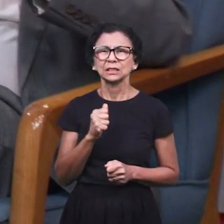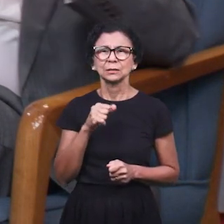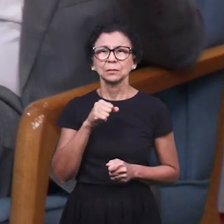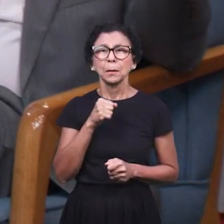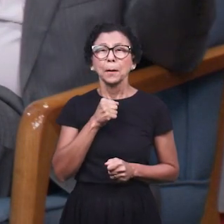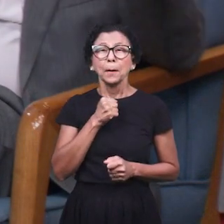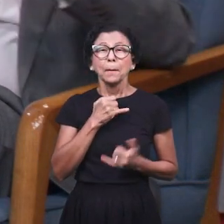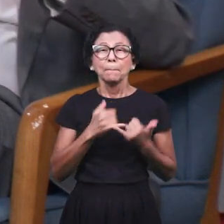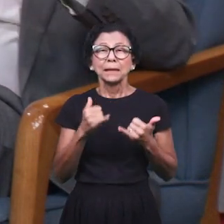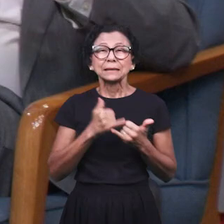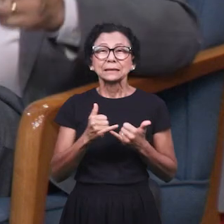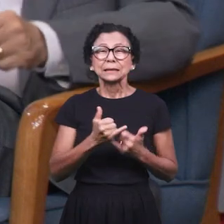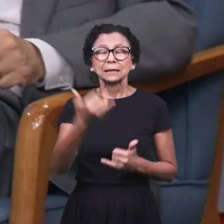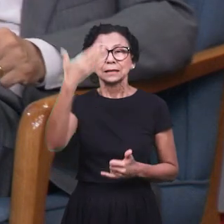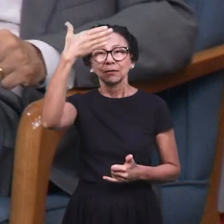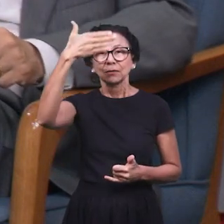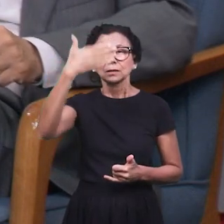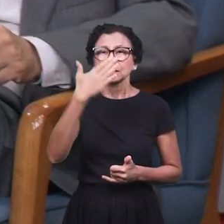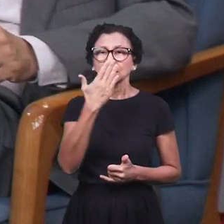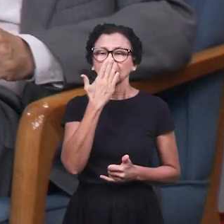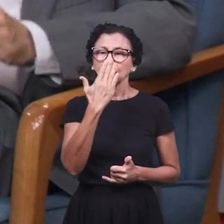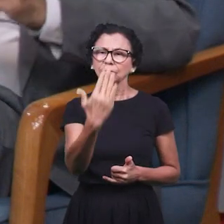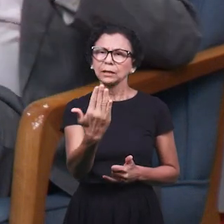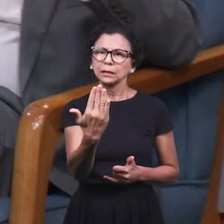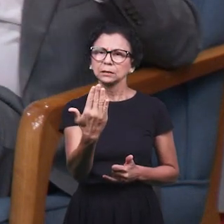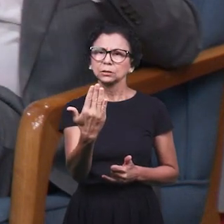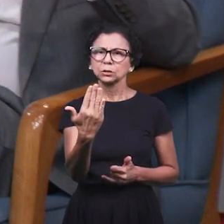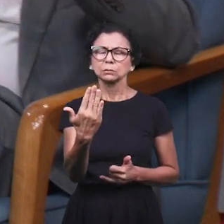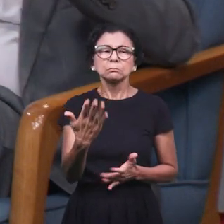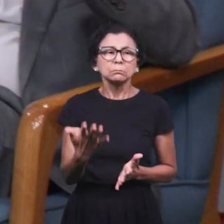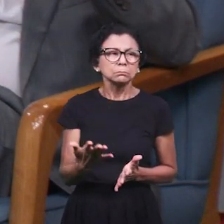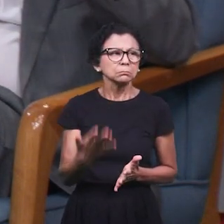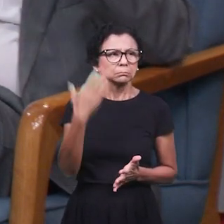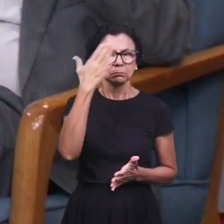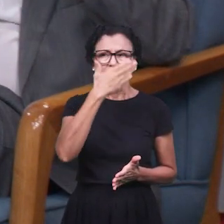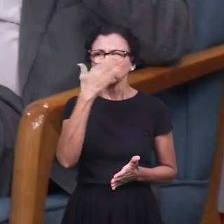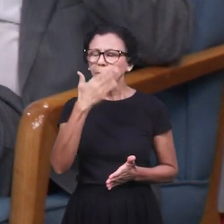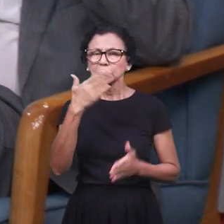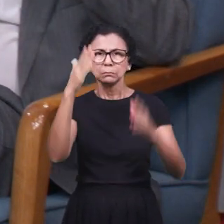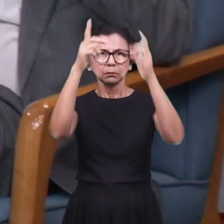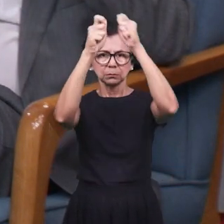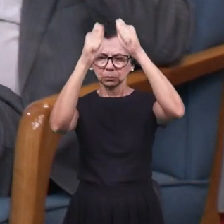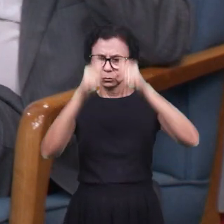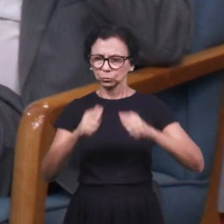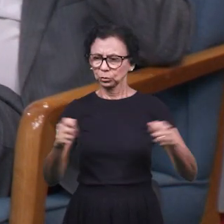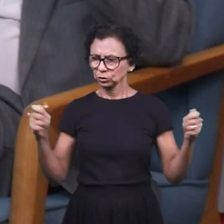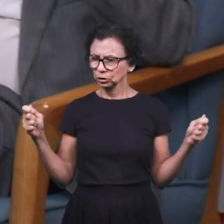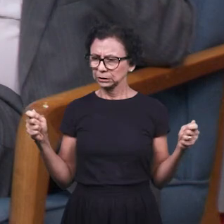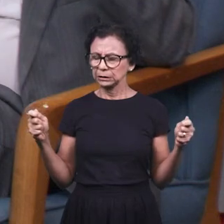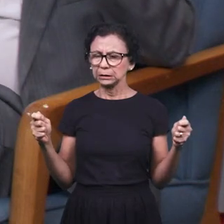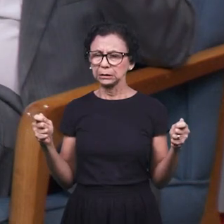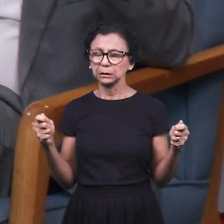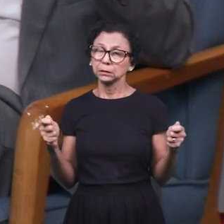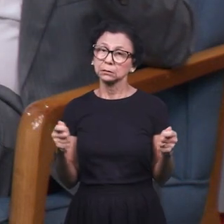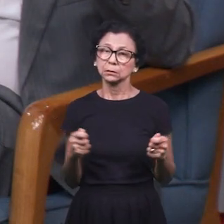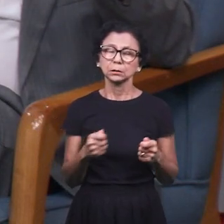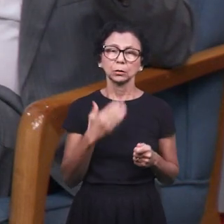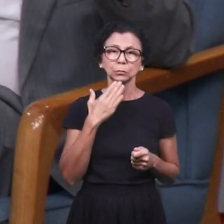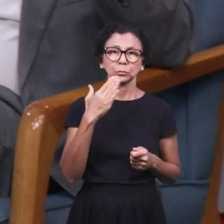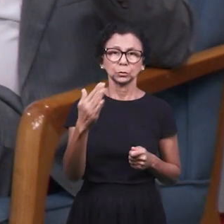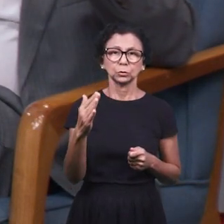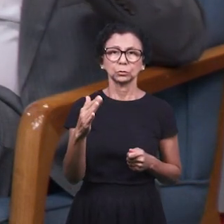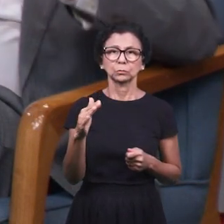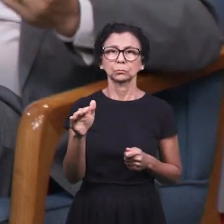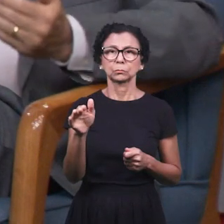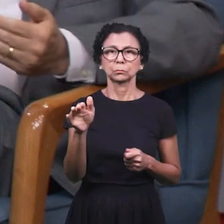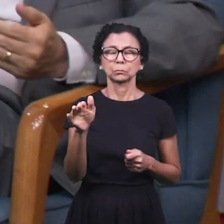tivesse uma cortina à frente dele. E ele então foi, ouviu aquilo, colocou a igreja de